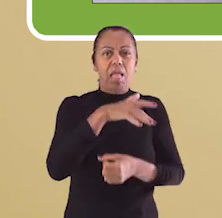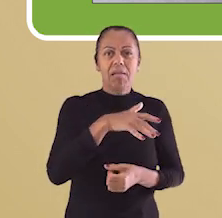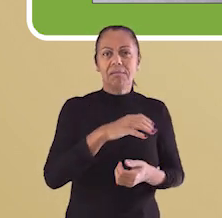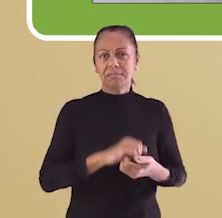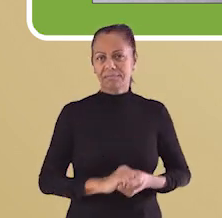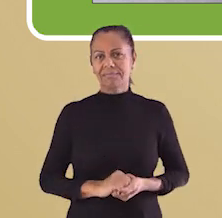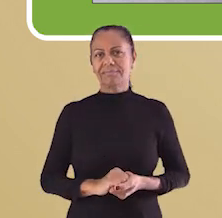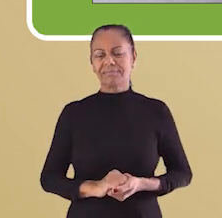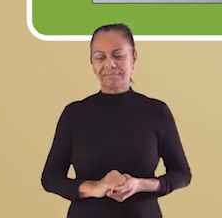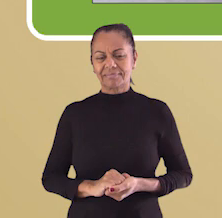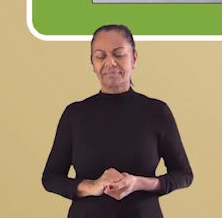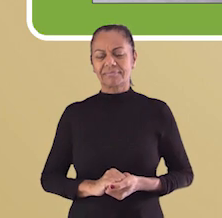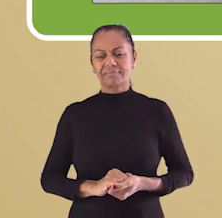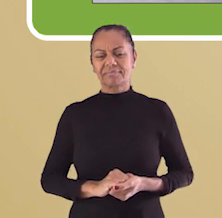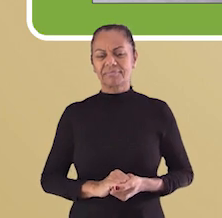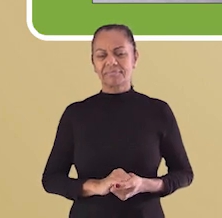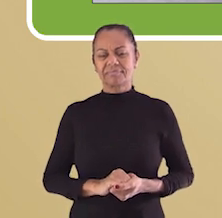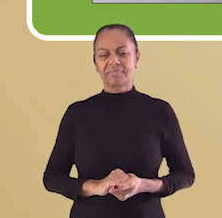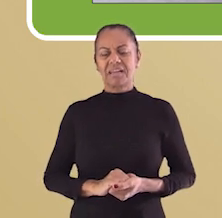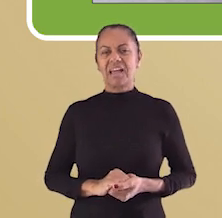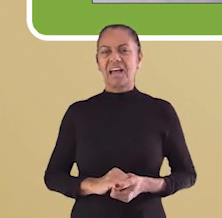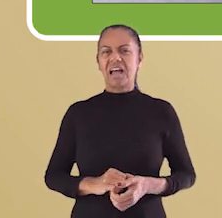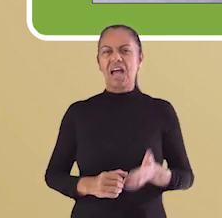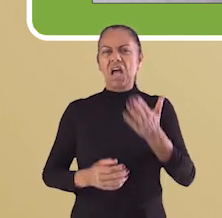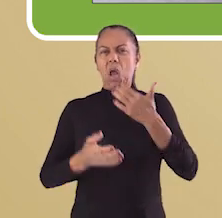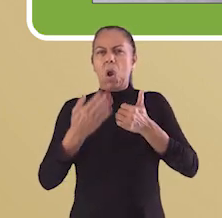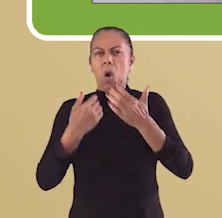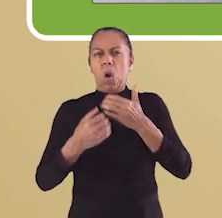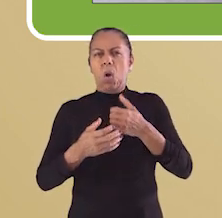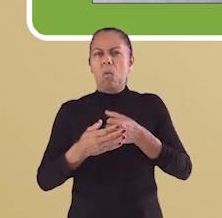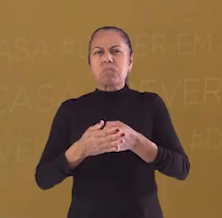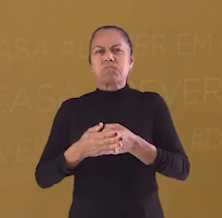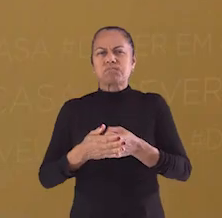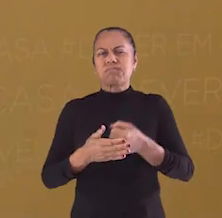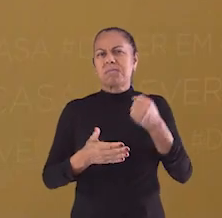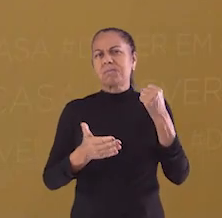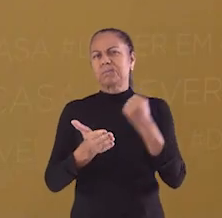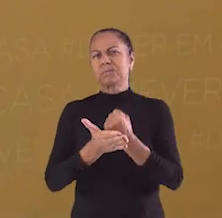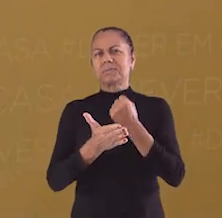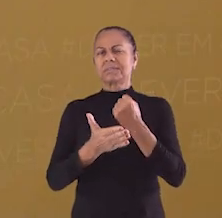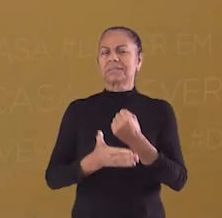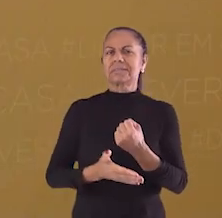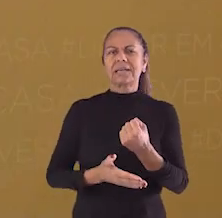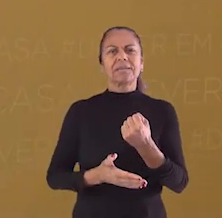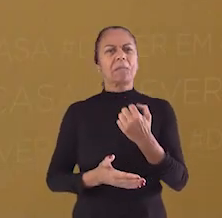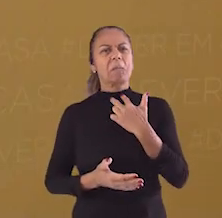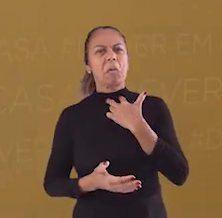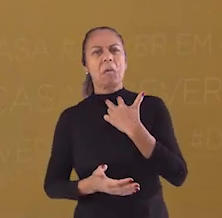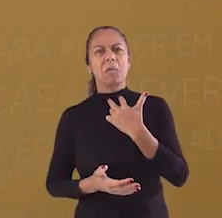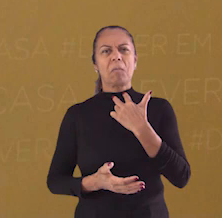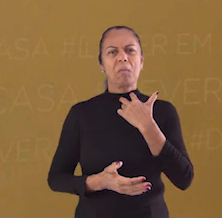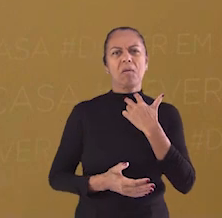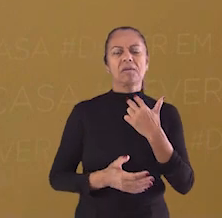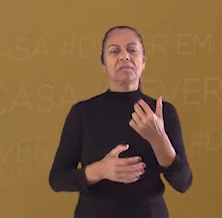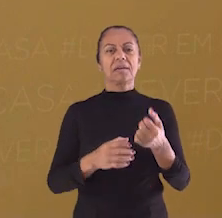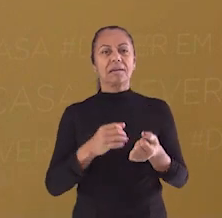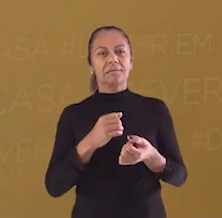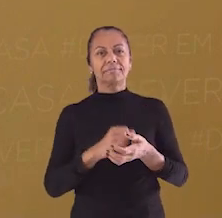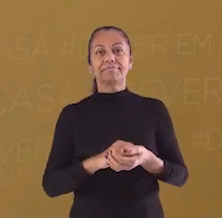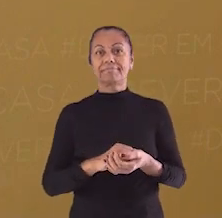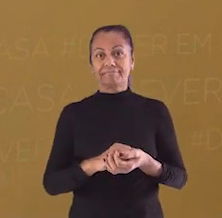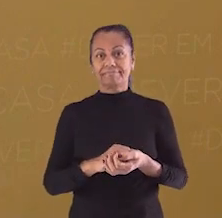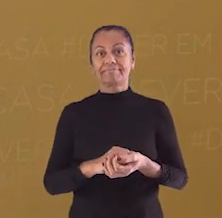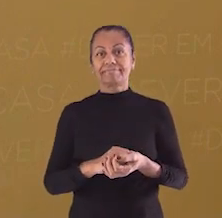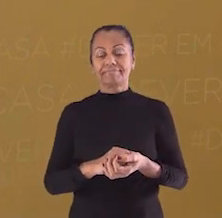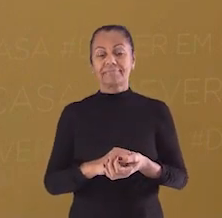muito grande, imediatamente após se alimentarem em grandes quantidades. Poxa, eu comi muito, eu não devia ter comido muito, por que eu fiz isso?